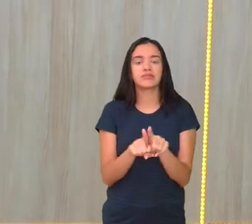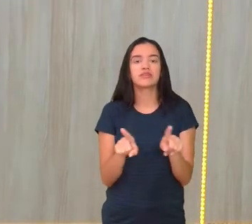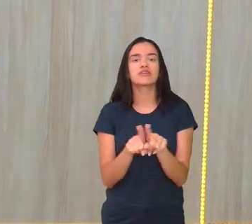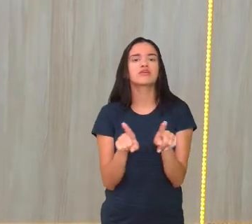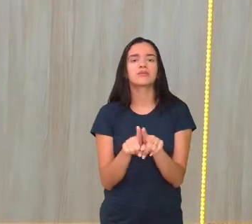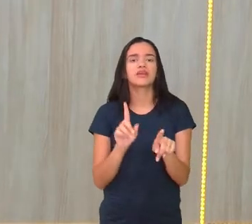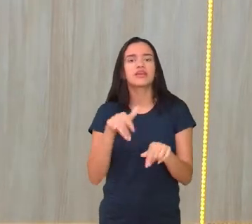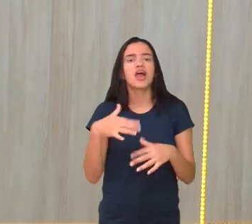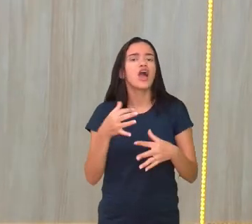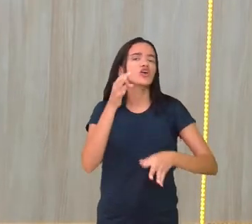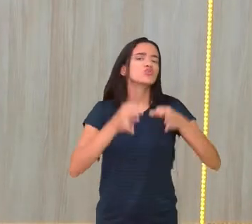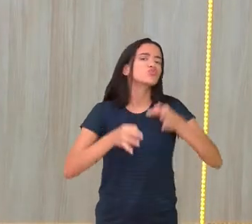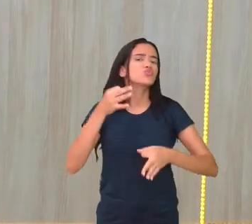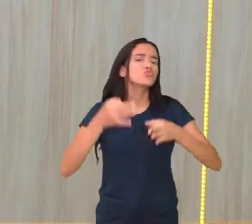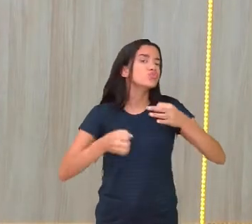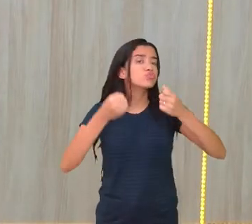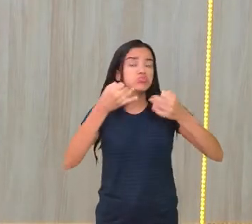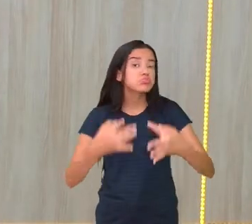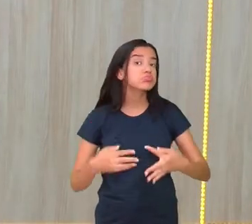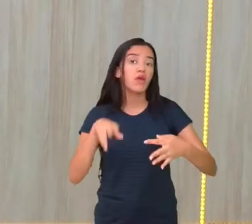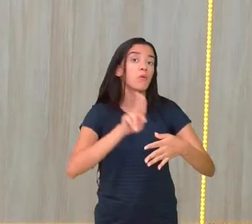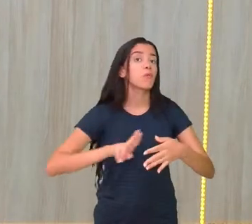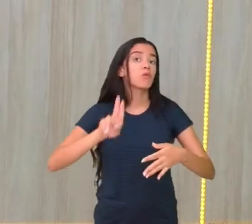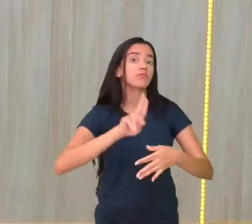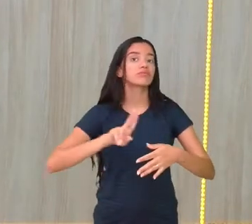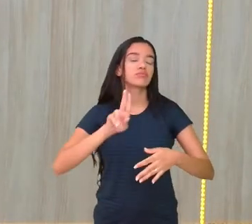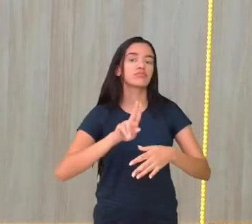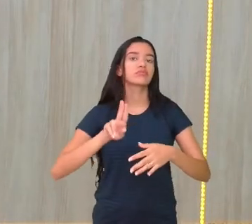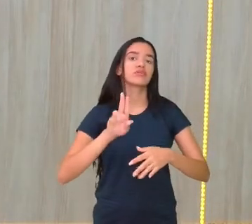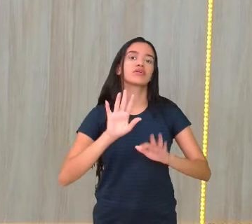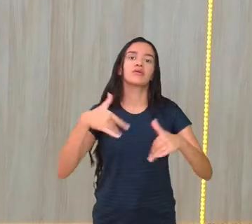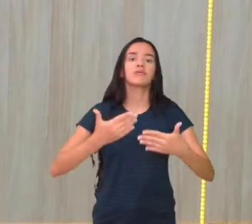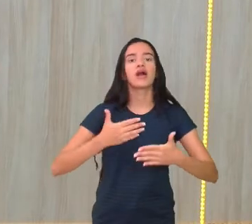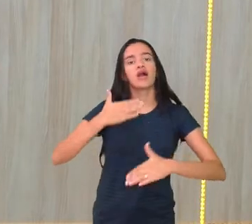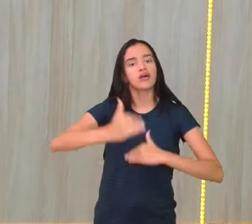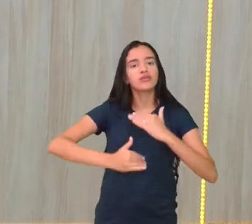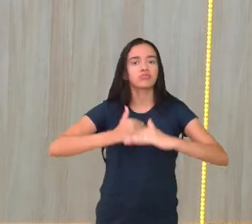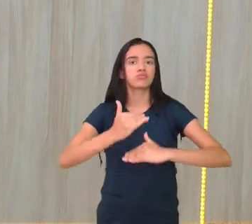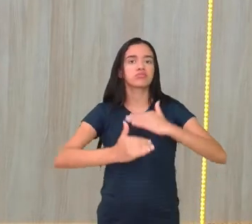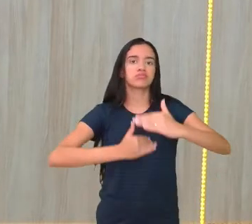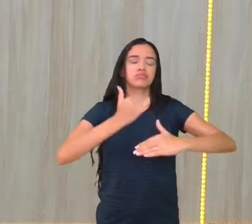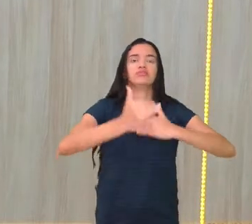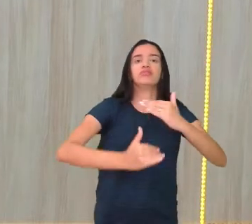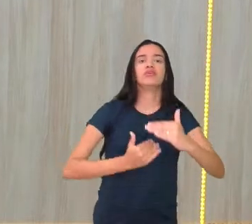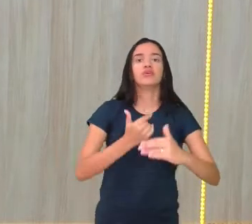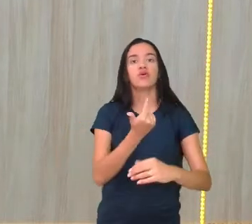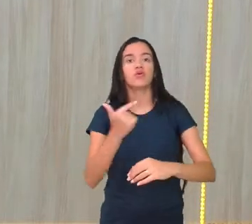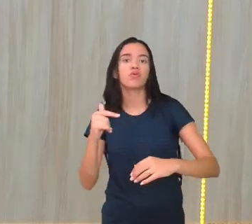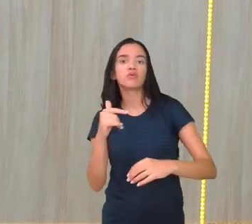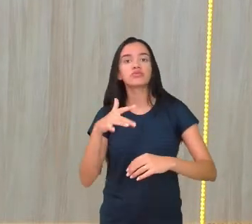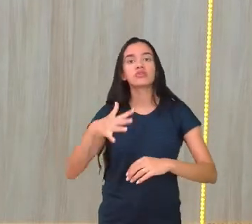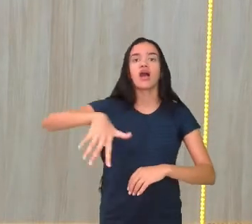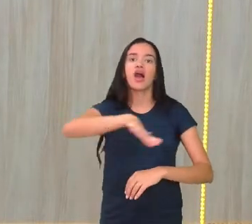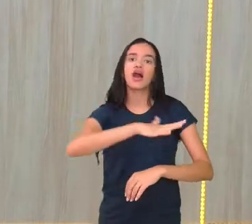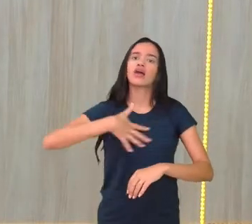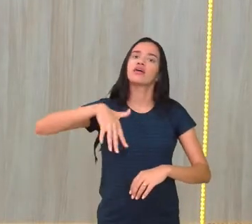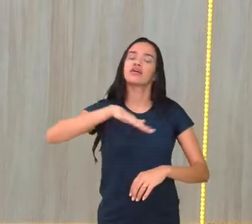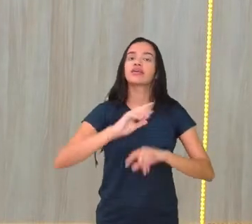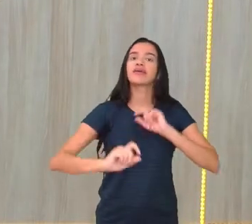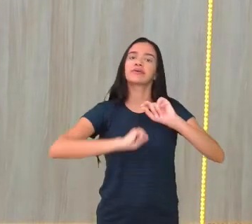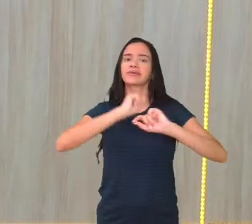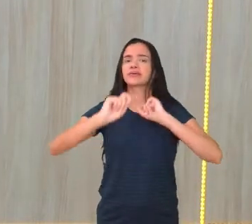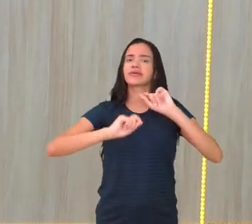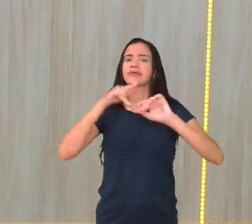a justificativa utilizada para avançar e dominar outros territórios